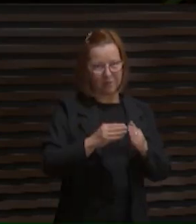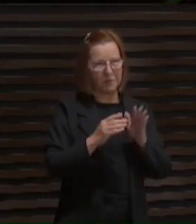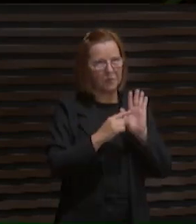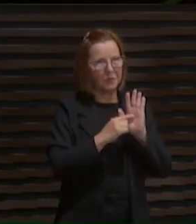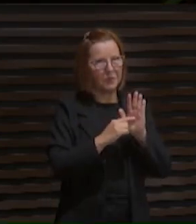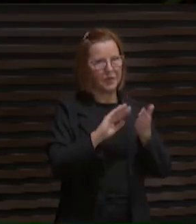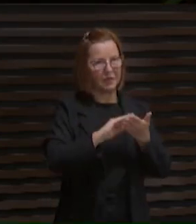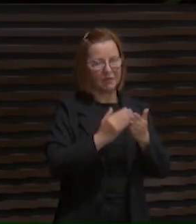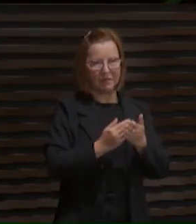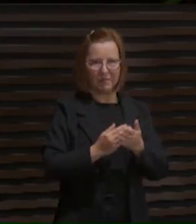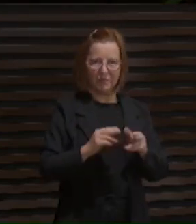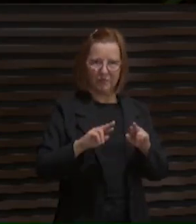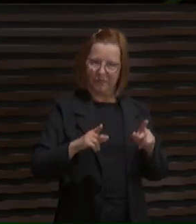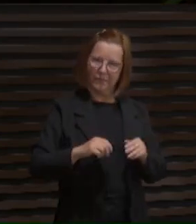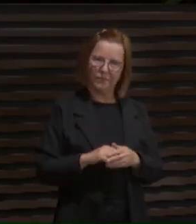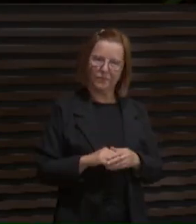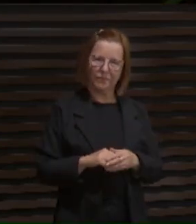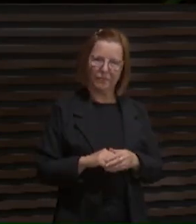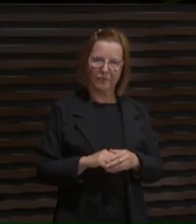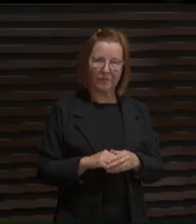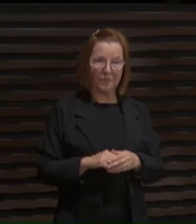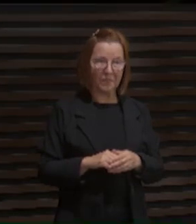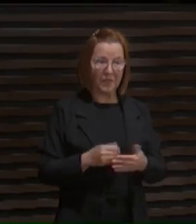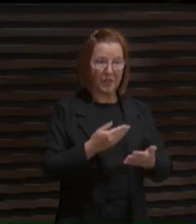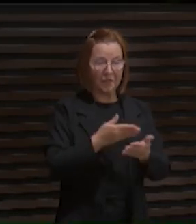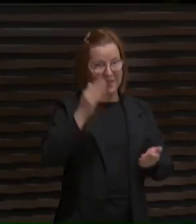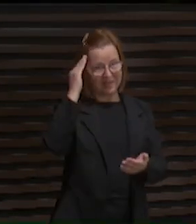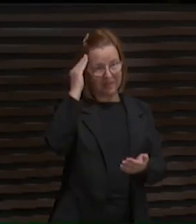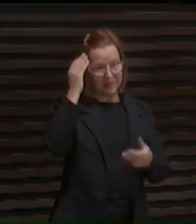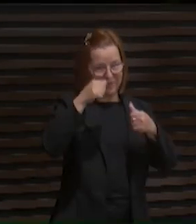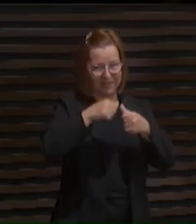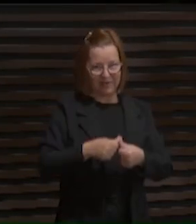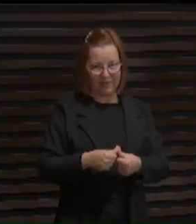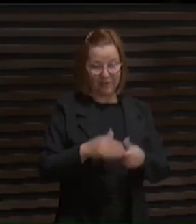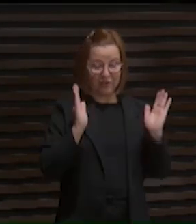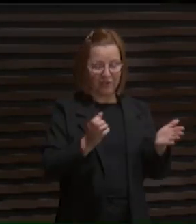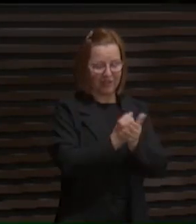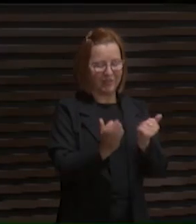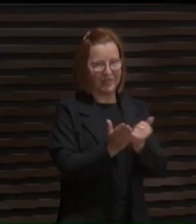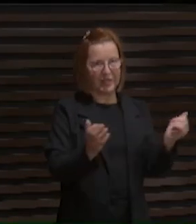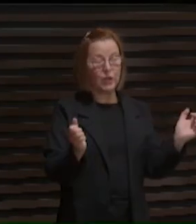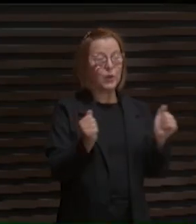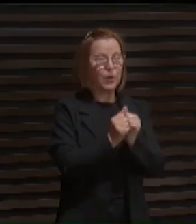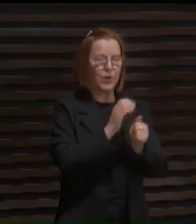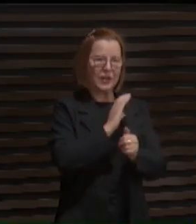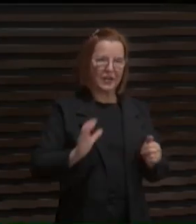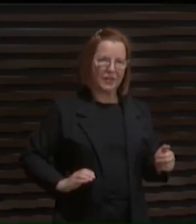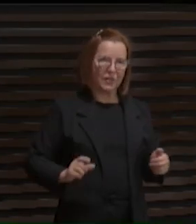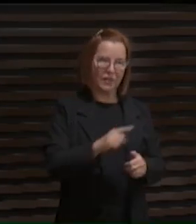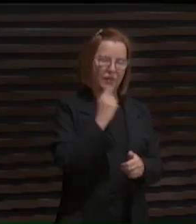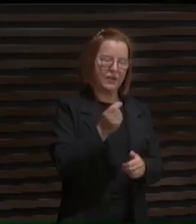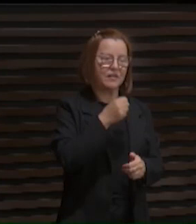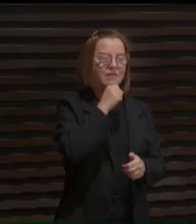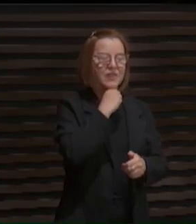Marcelino. Romanos 6,6 fala assim, sabendo isto, que foi crucificado com ele o nosso velho